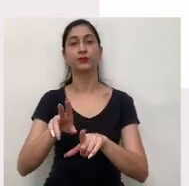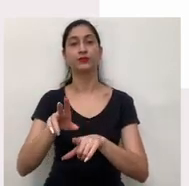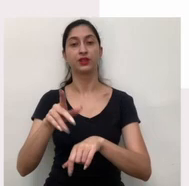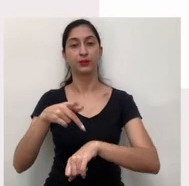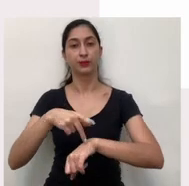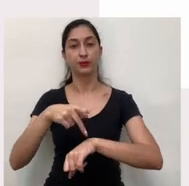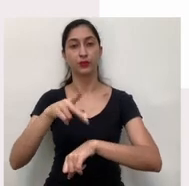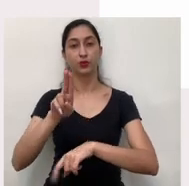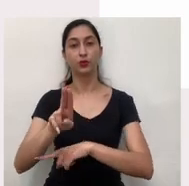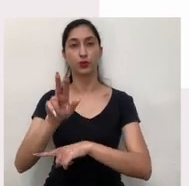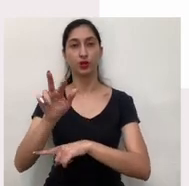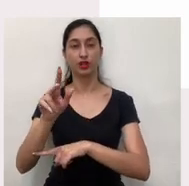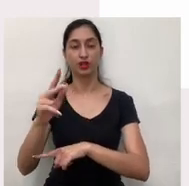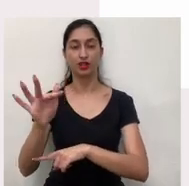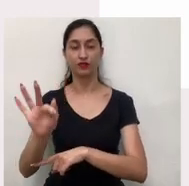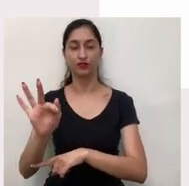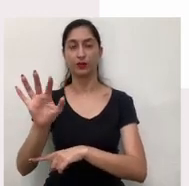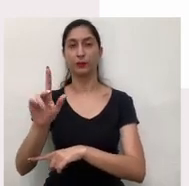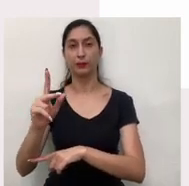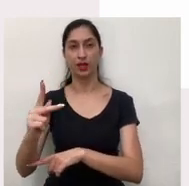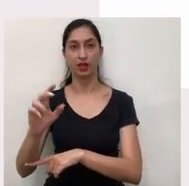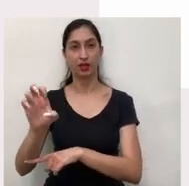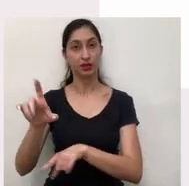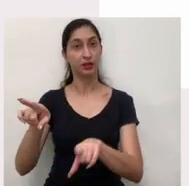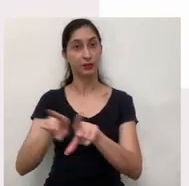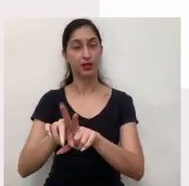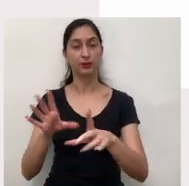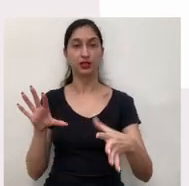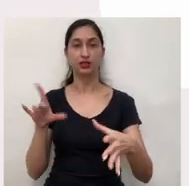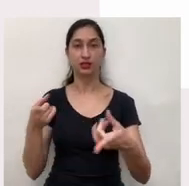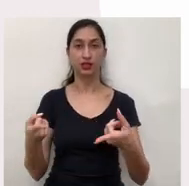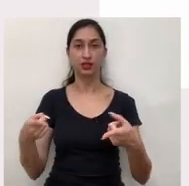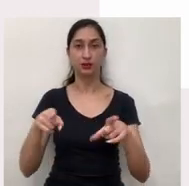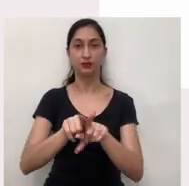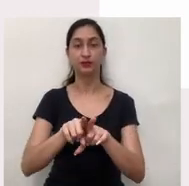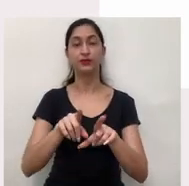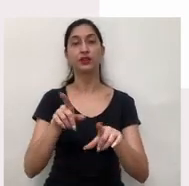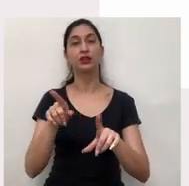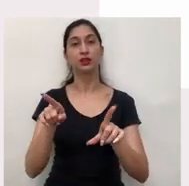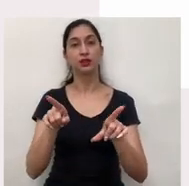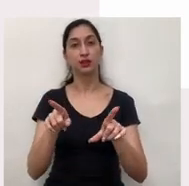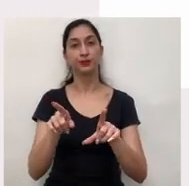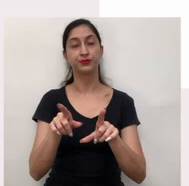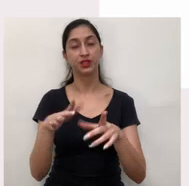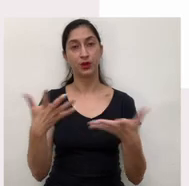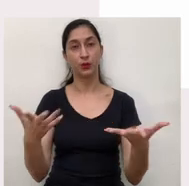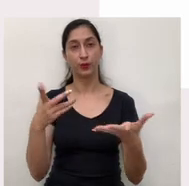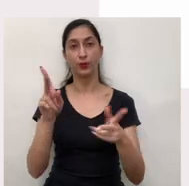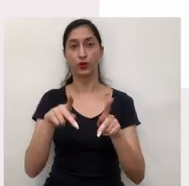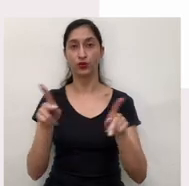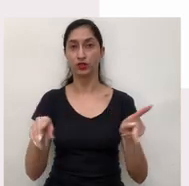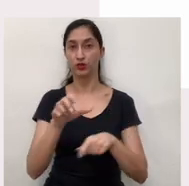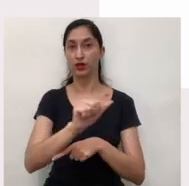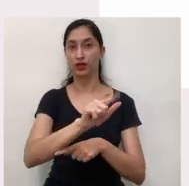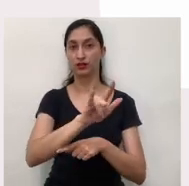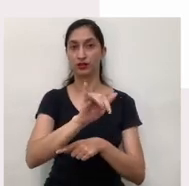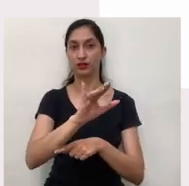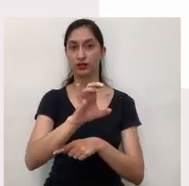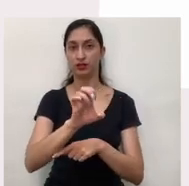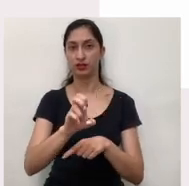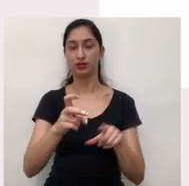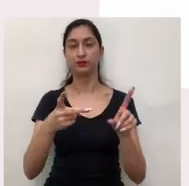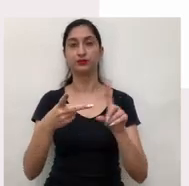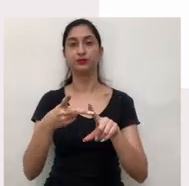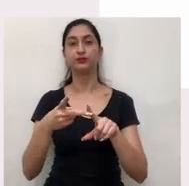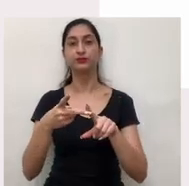design da UFPE e nas artes visuais da UDESC, com as professoras Alice Viana e